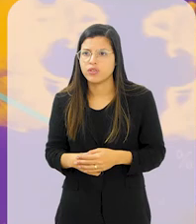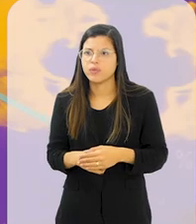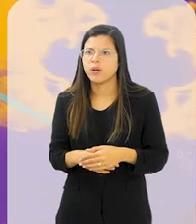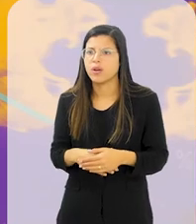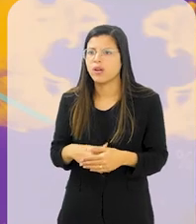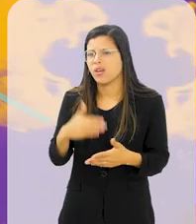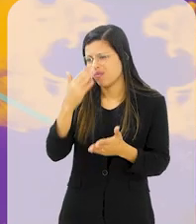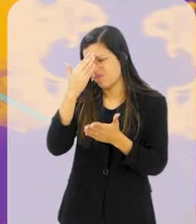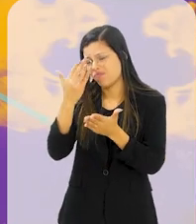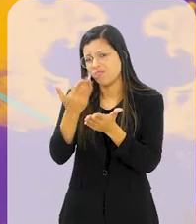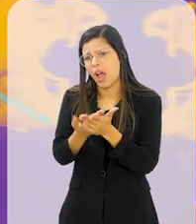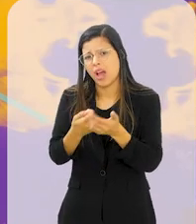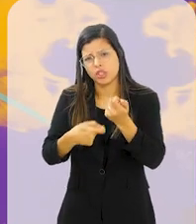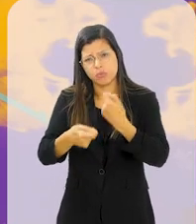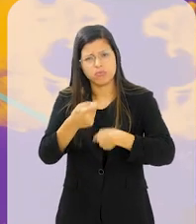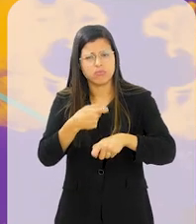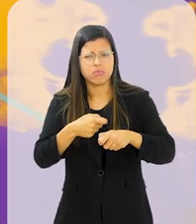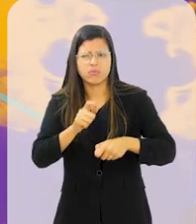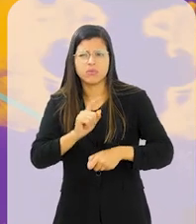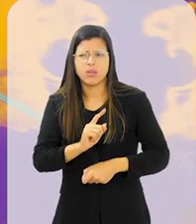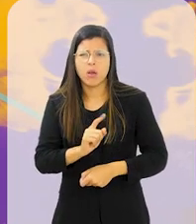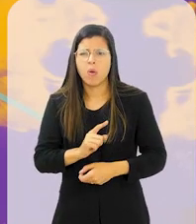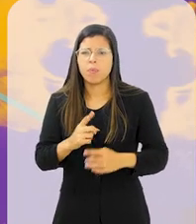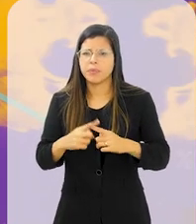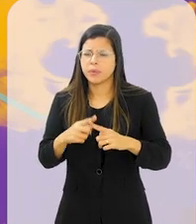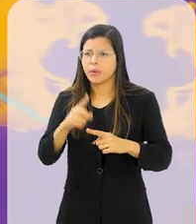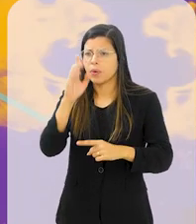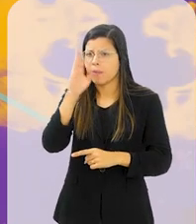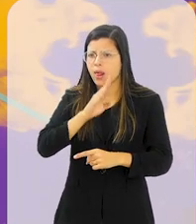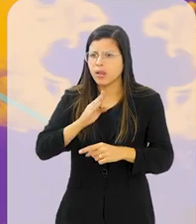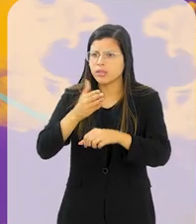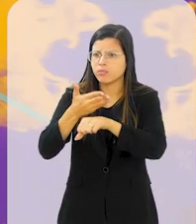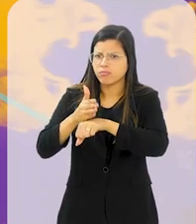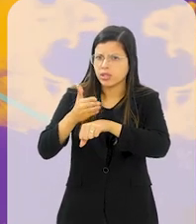parte administrativa até que não, né? Porque o Brasil ficou um longo